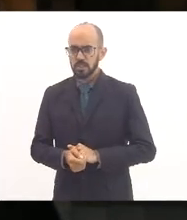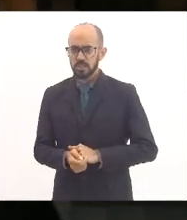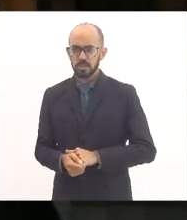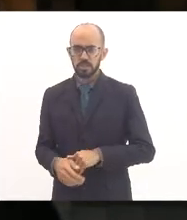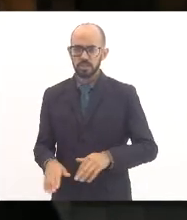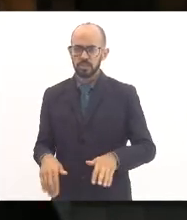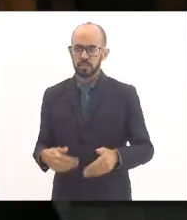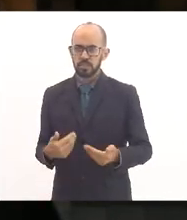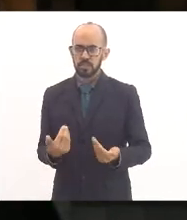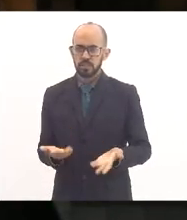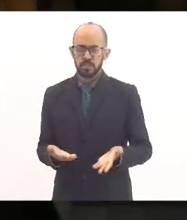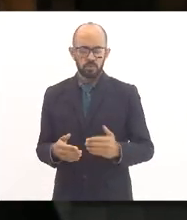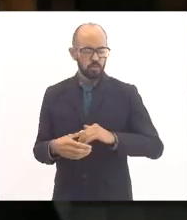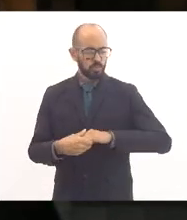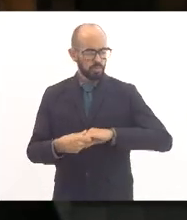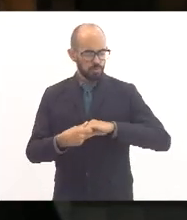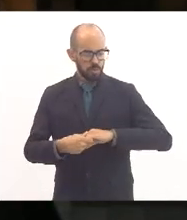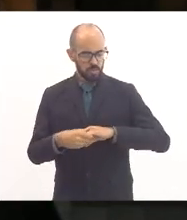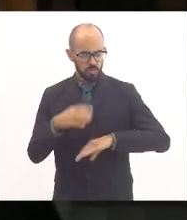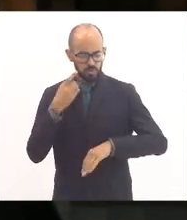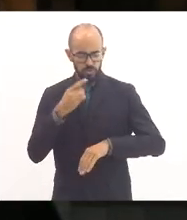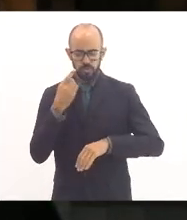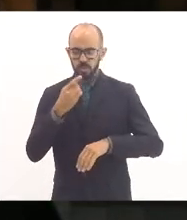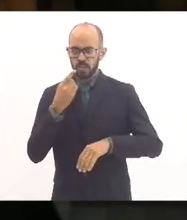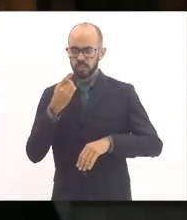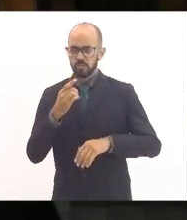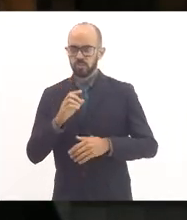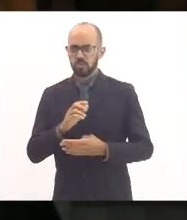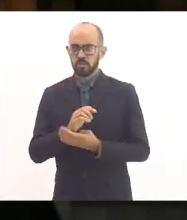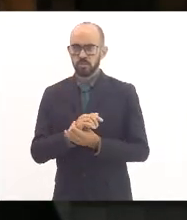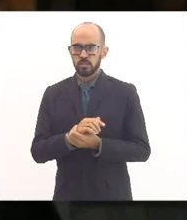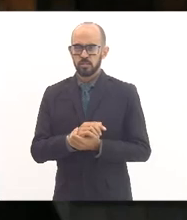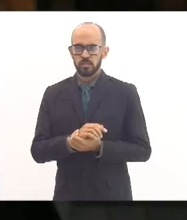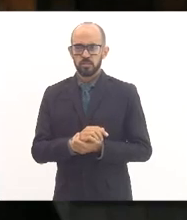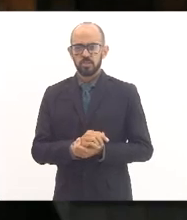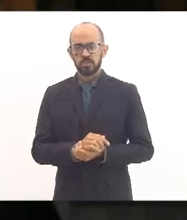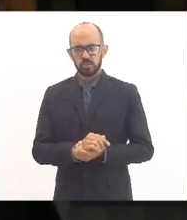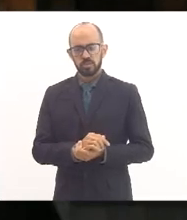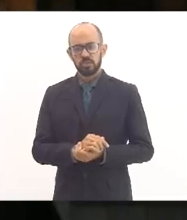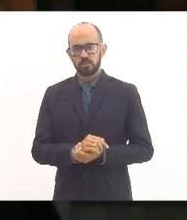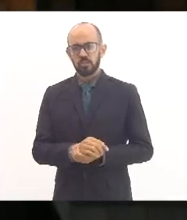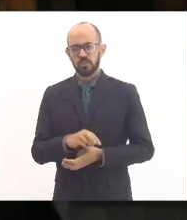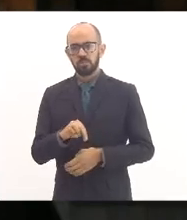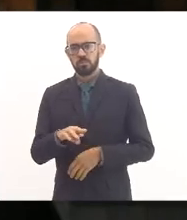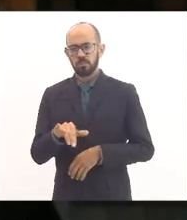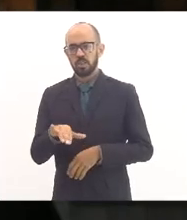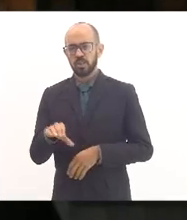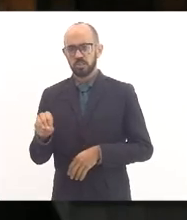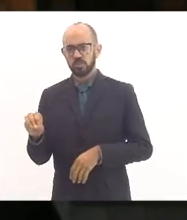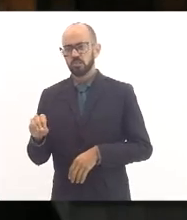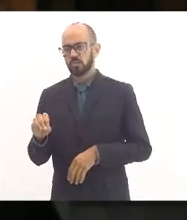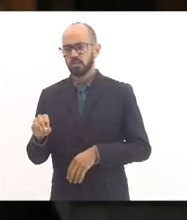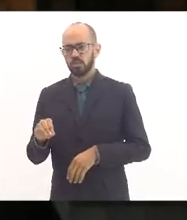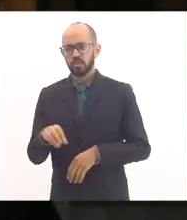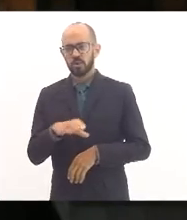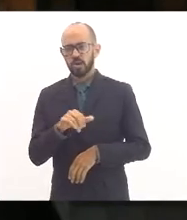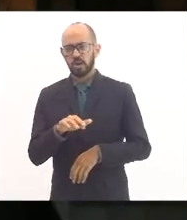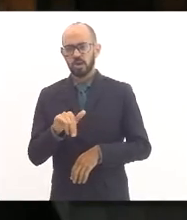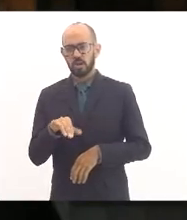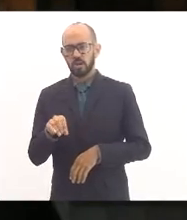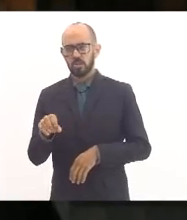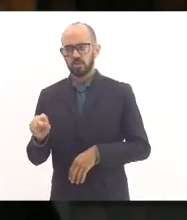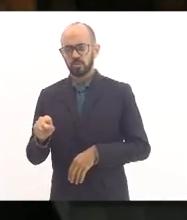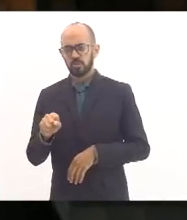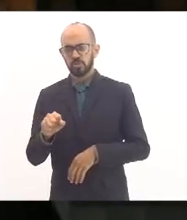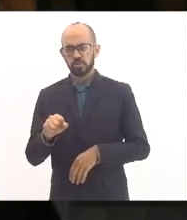lei o cumprimento dos deputados excelentíssimos senhores deputados Márcio Alberto Carlos Augusto